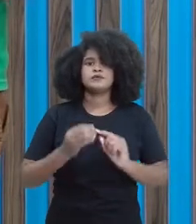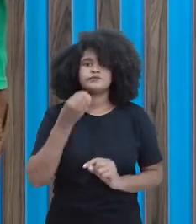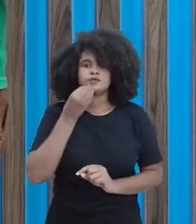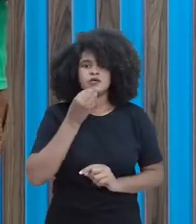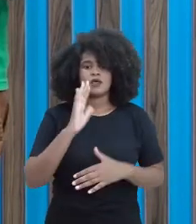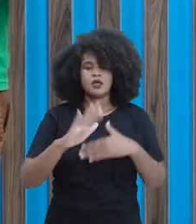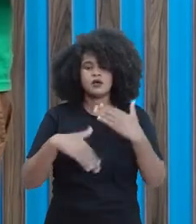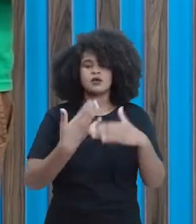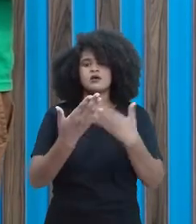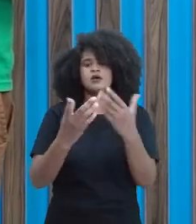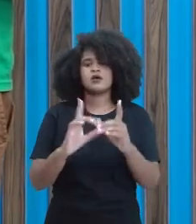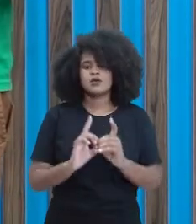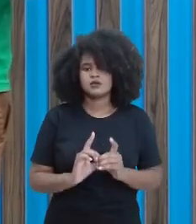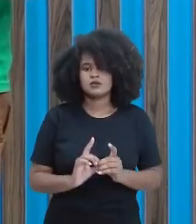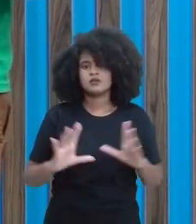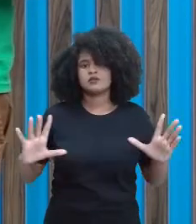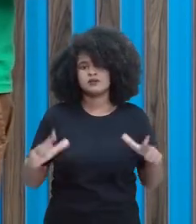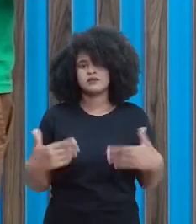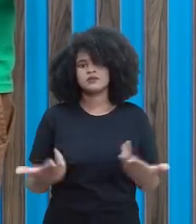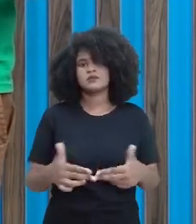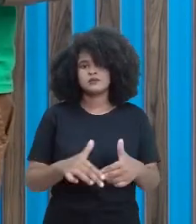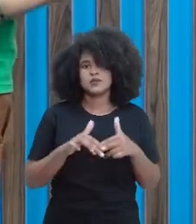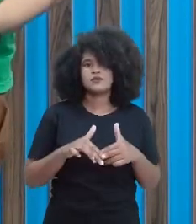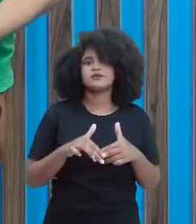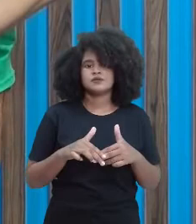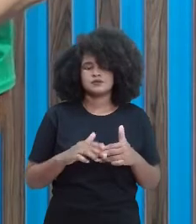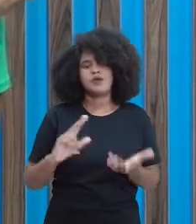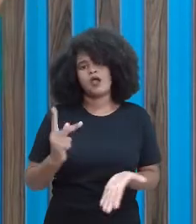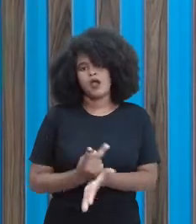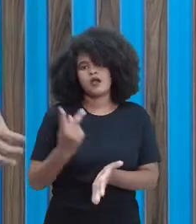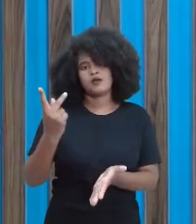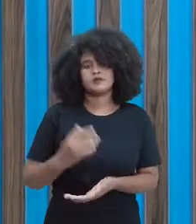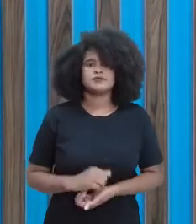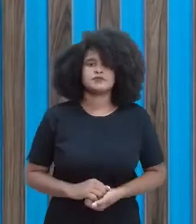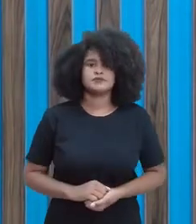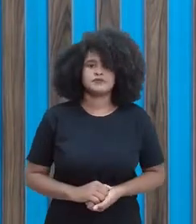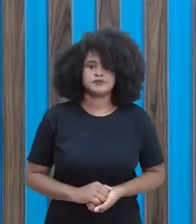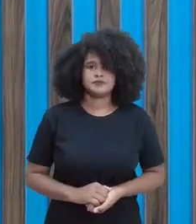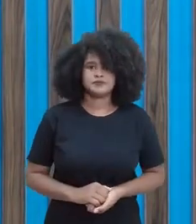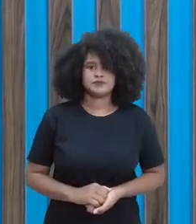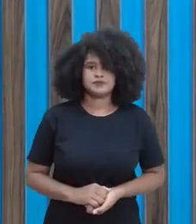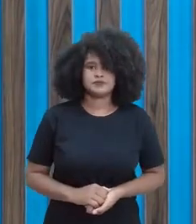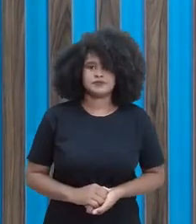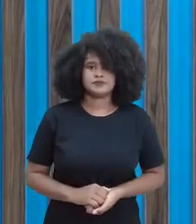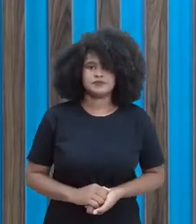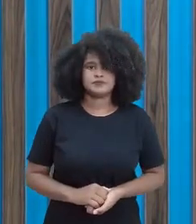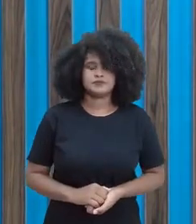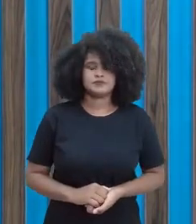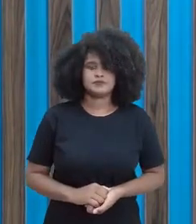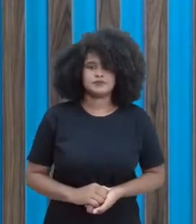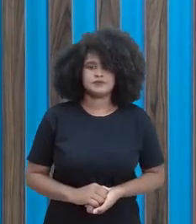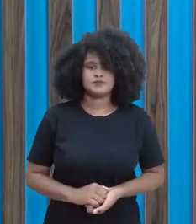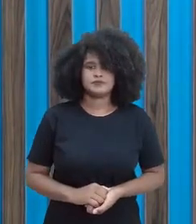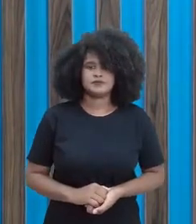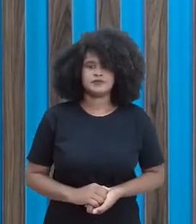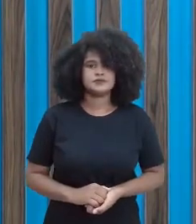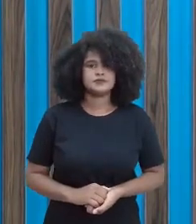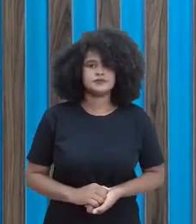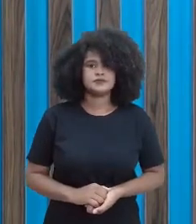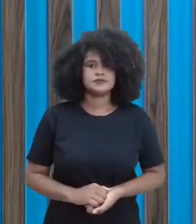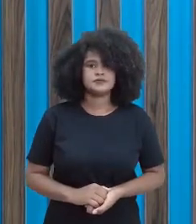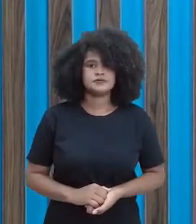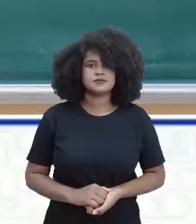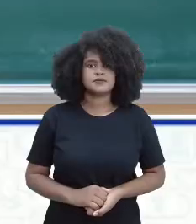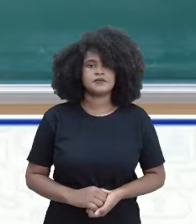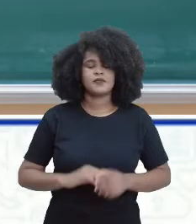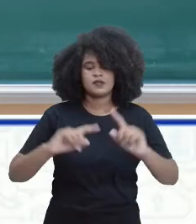encontrar democraticamente. Então, esse tipo de conflito acaba acontecendo. Então, ó, segundo desafio aqui para